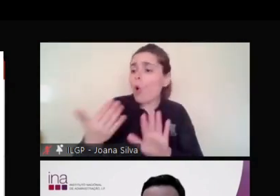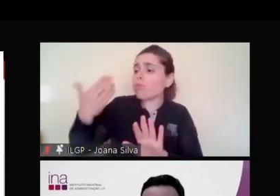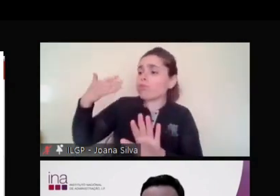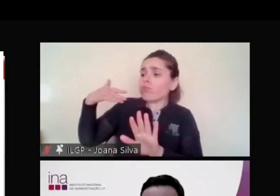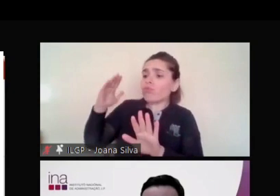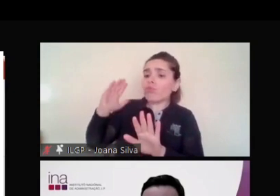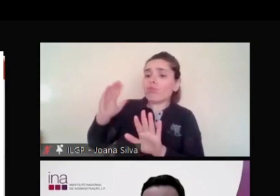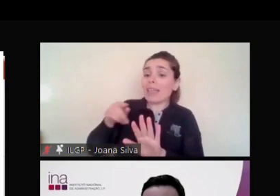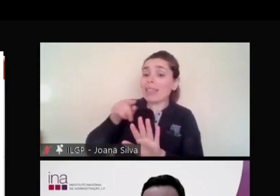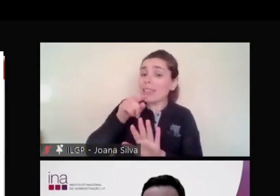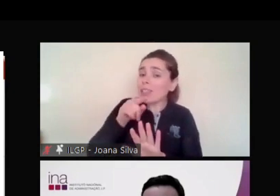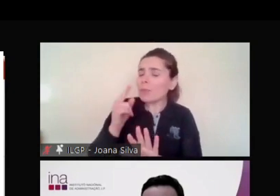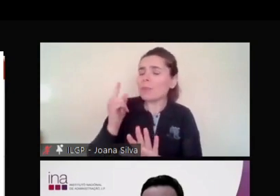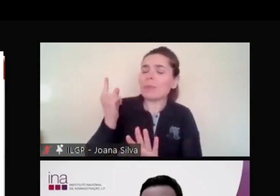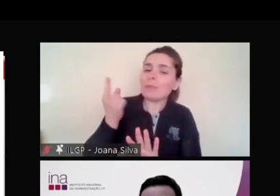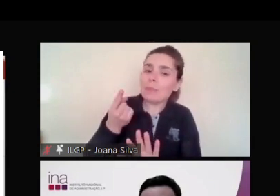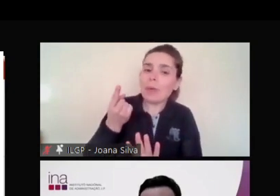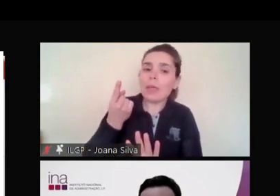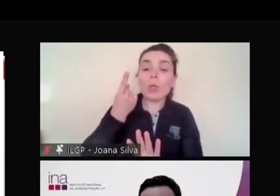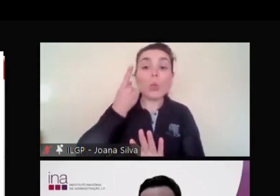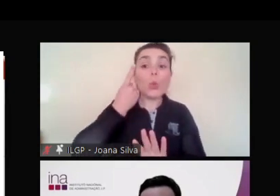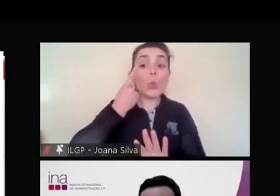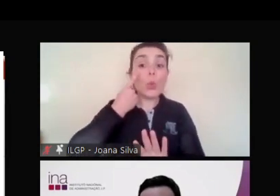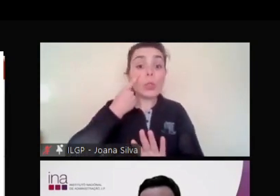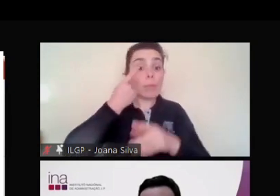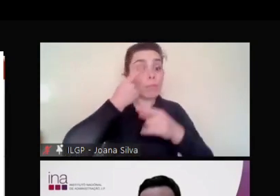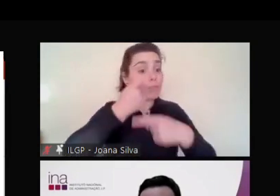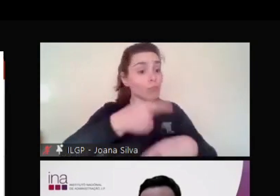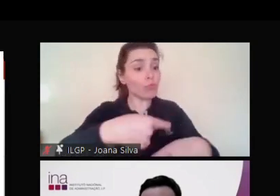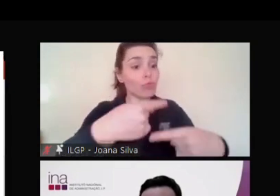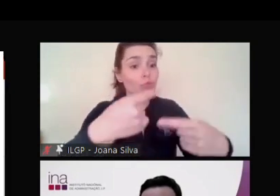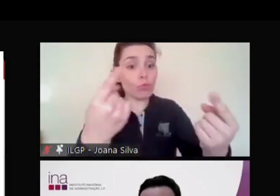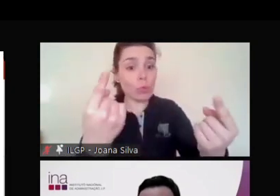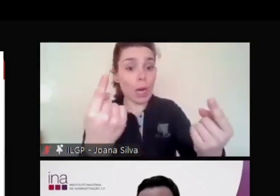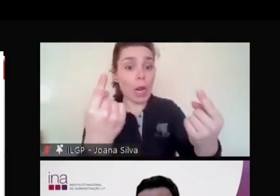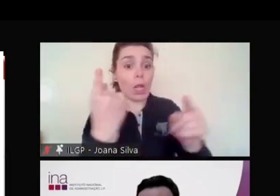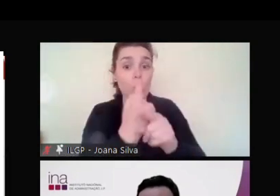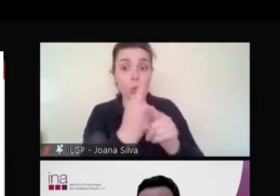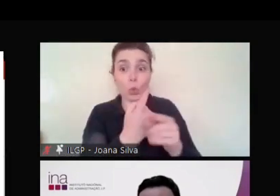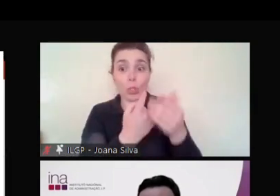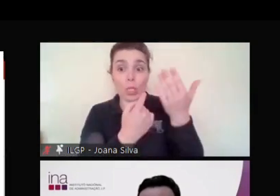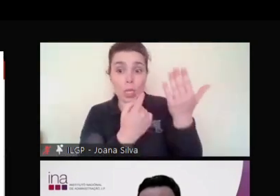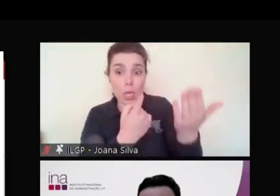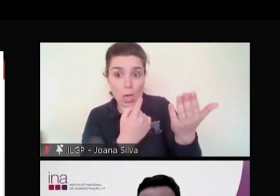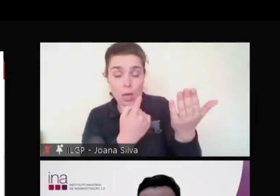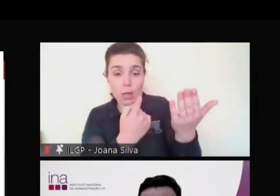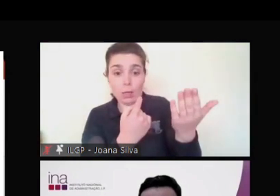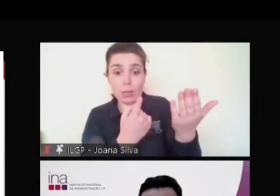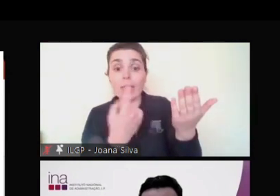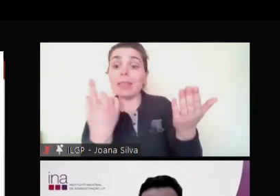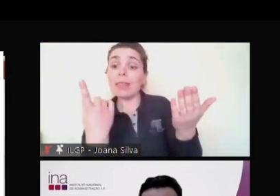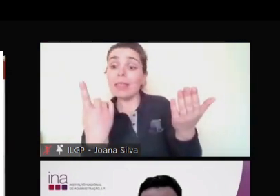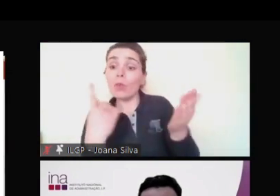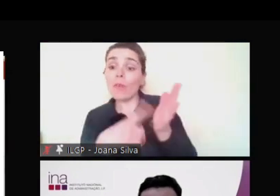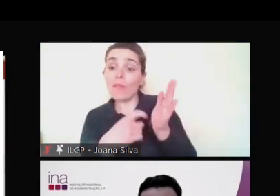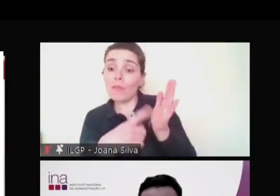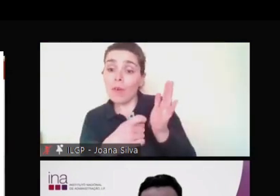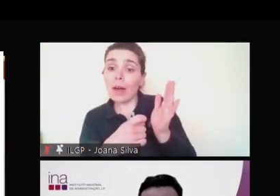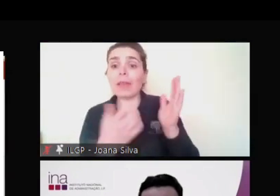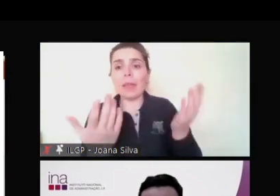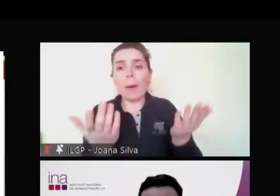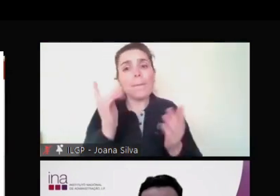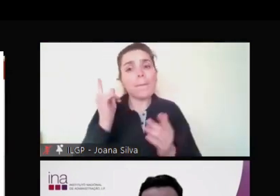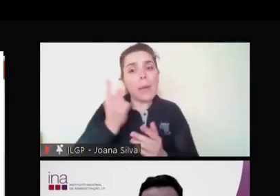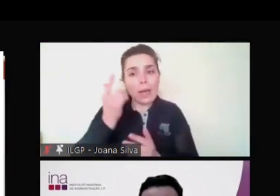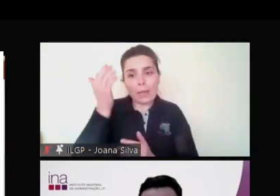ser, digamos, maior, temos que dar a conhecer mais o que existe e até à luz do mosaico, digamos, capacitar para que se use